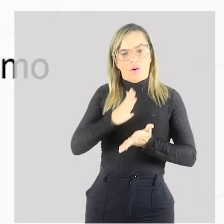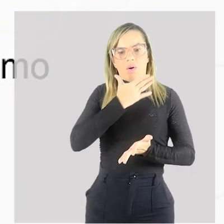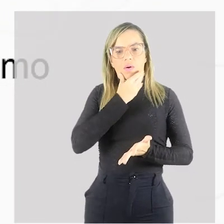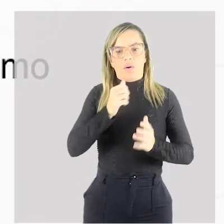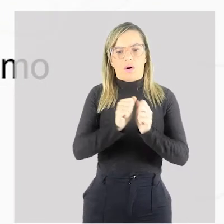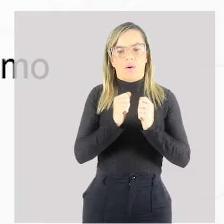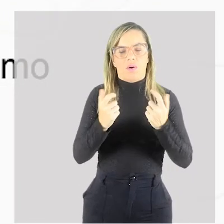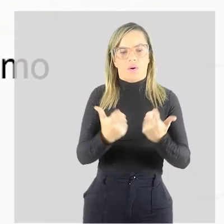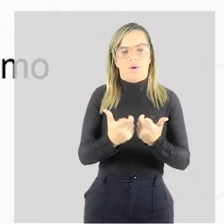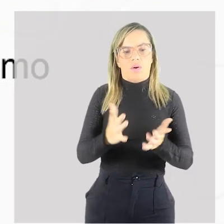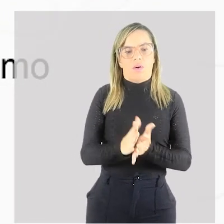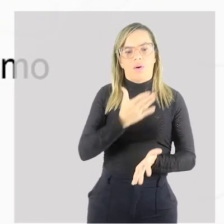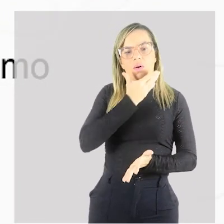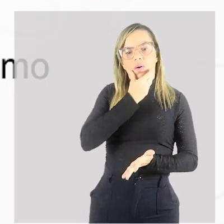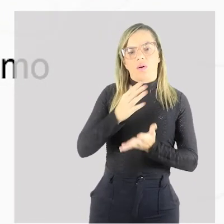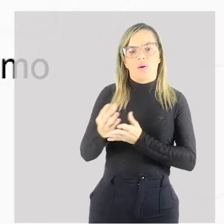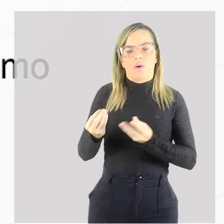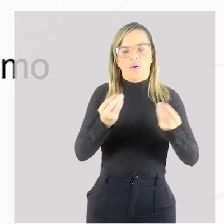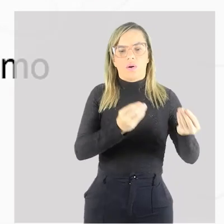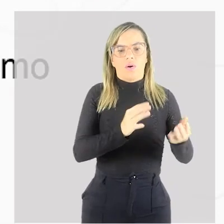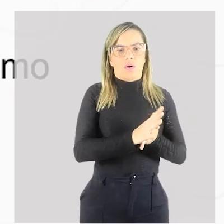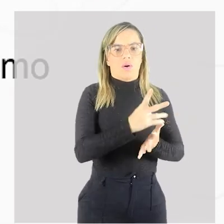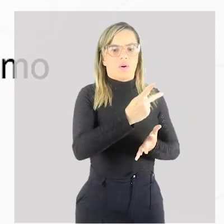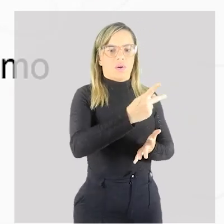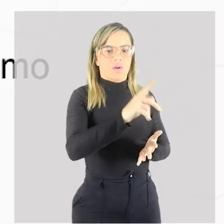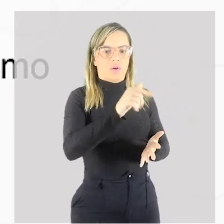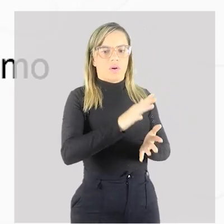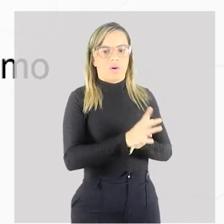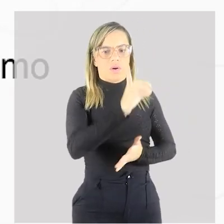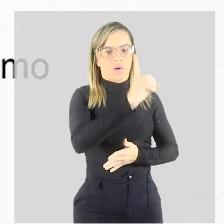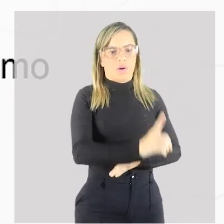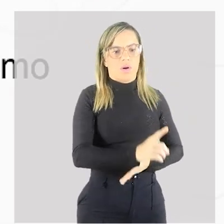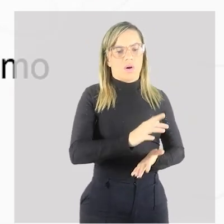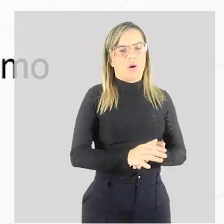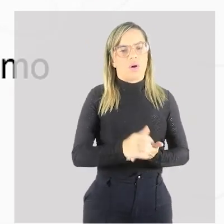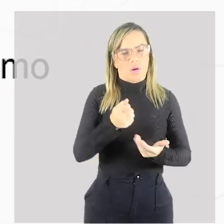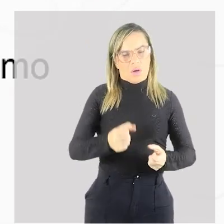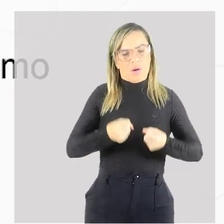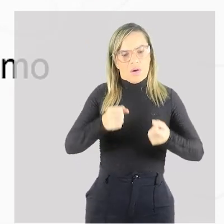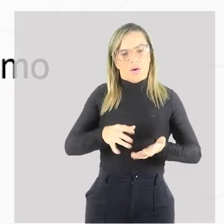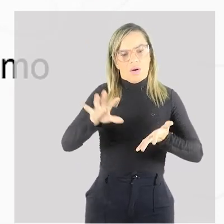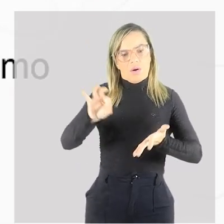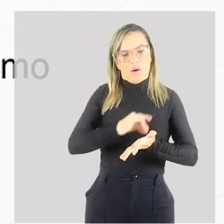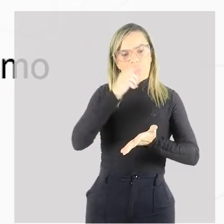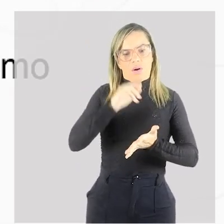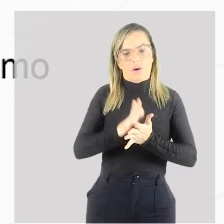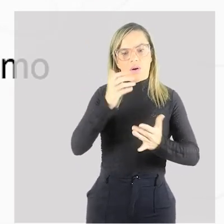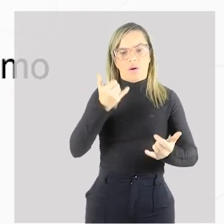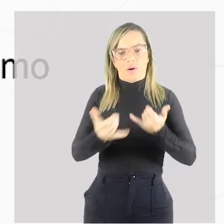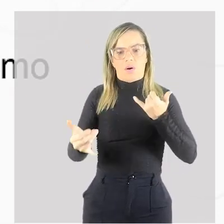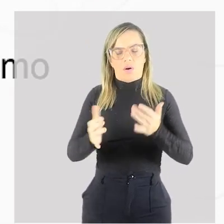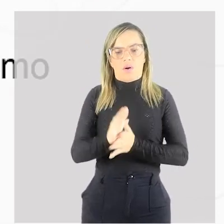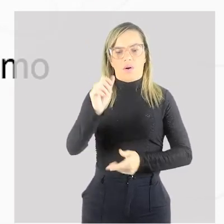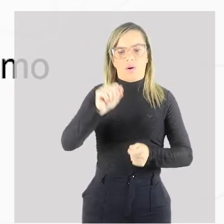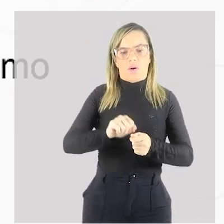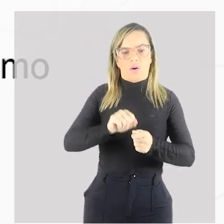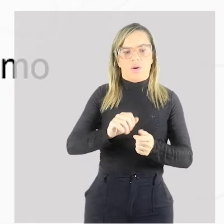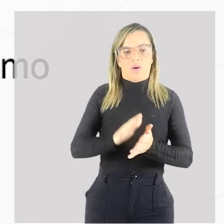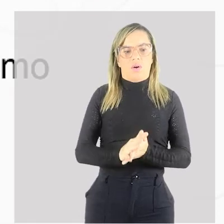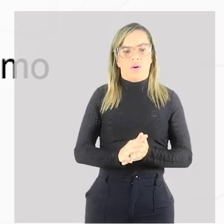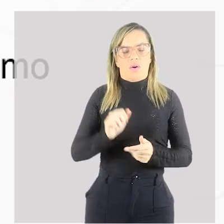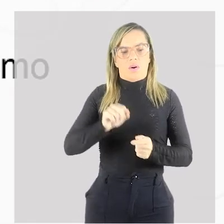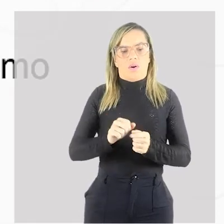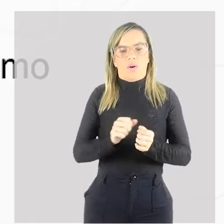assembleia de homens com a condição de transferir a ele teu direito autorizado de maneira semelhante todas as suas ações. Feito isso, a